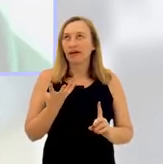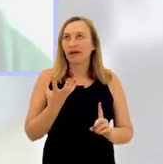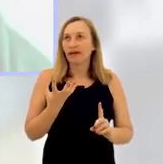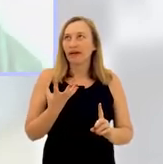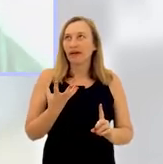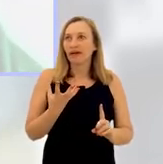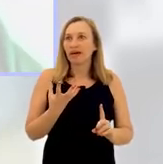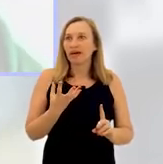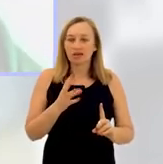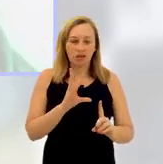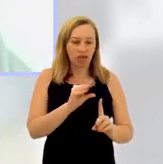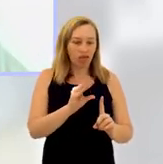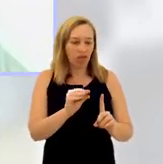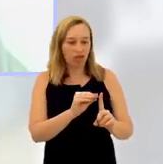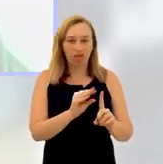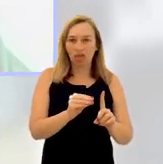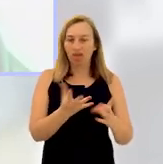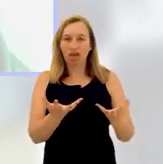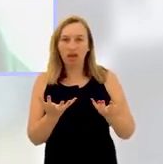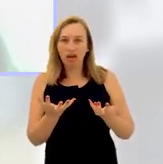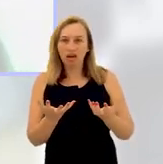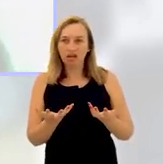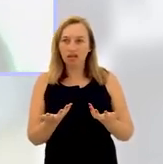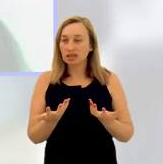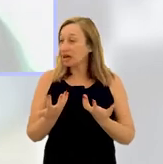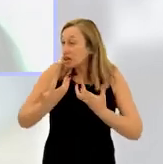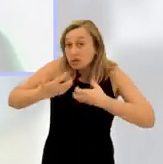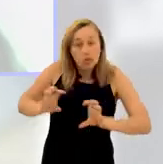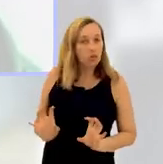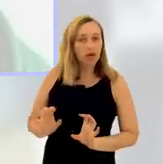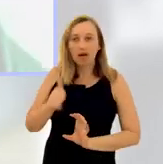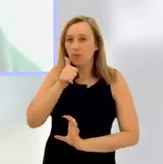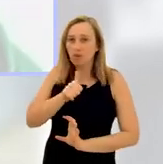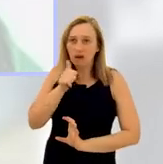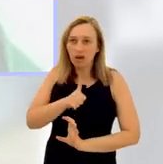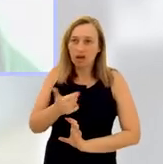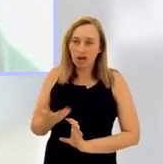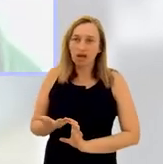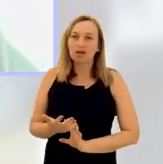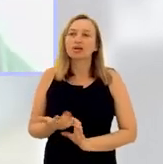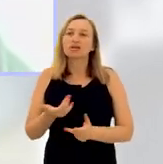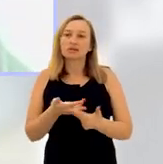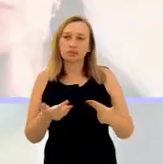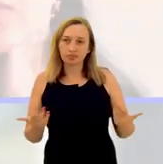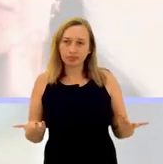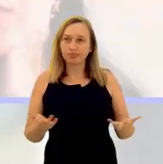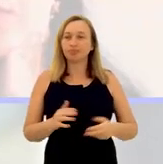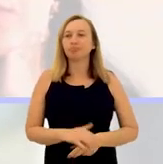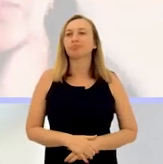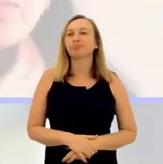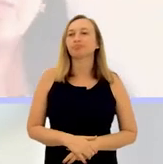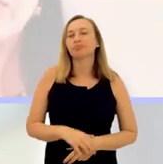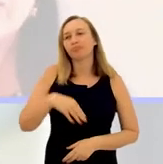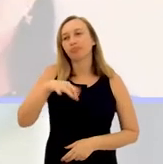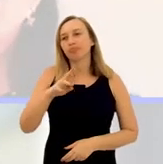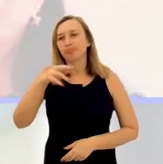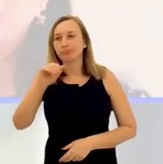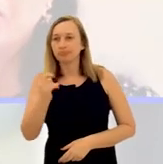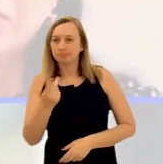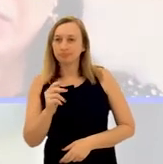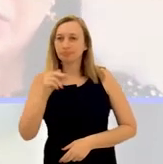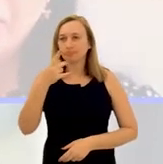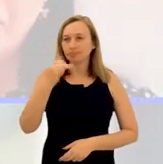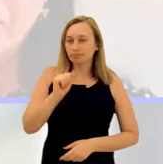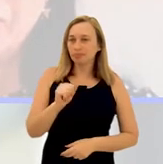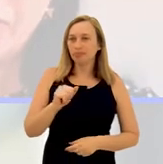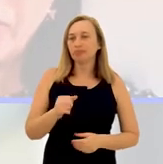assediando, querendo uma prática sexual que ela não deseja, coisas do gênero. O Maria